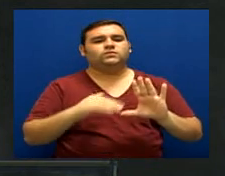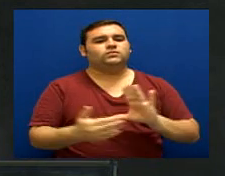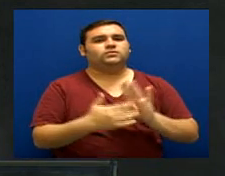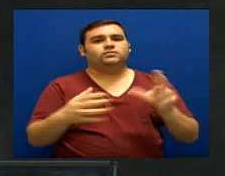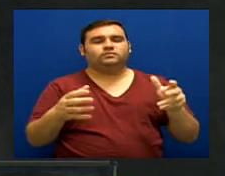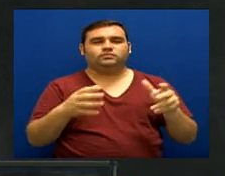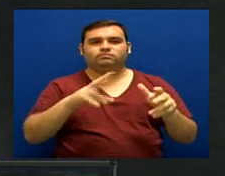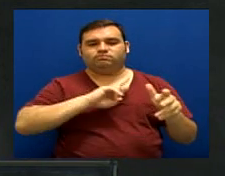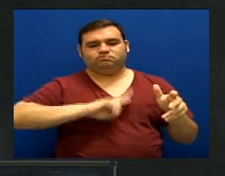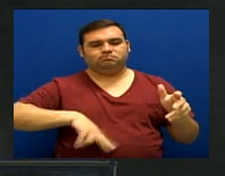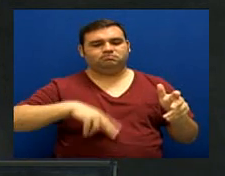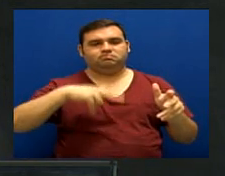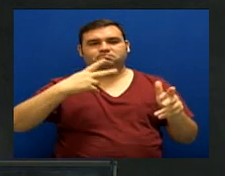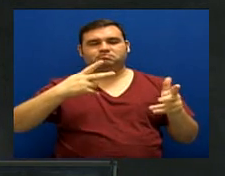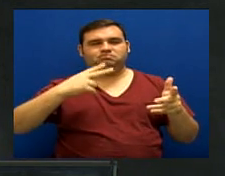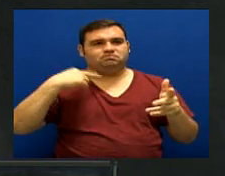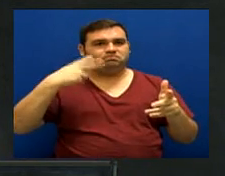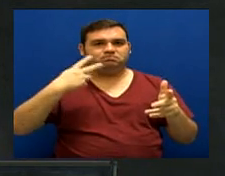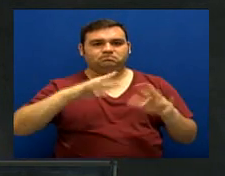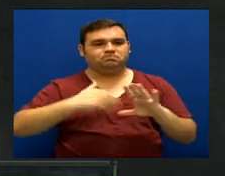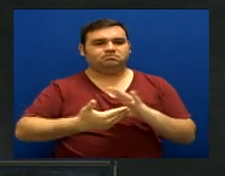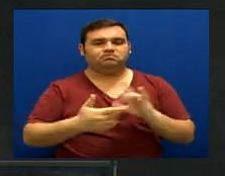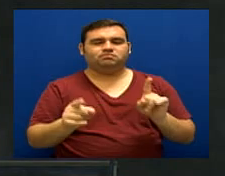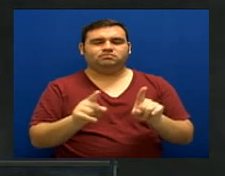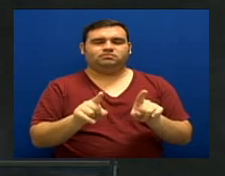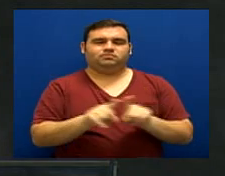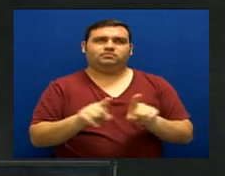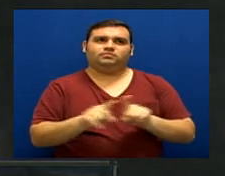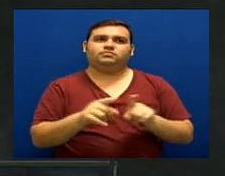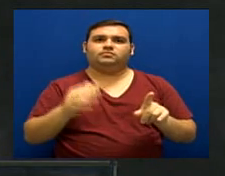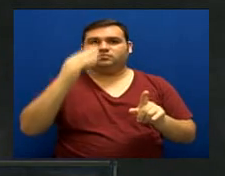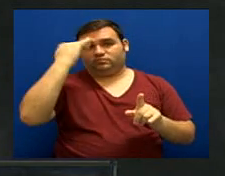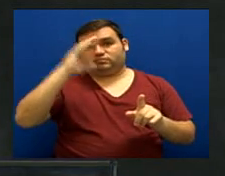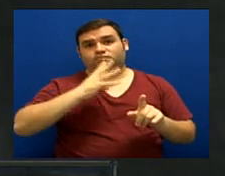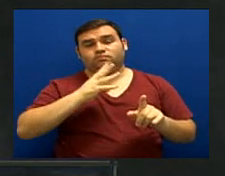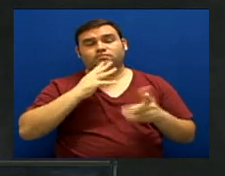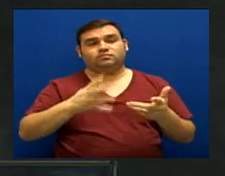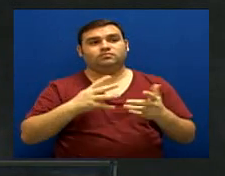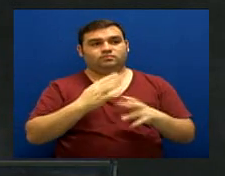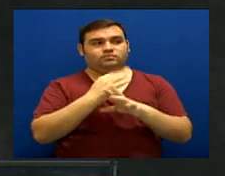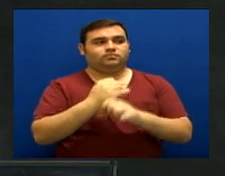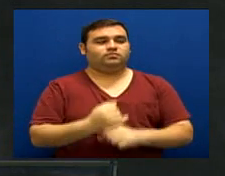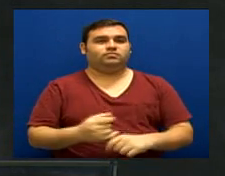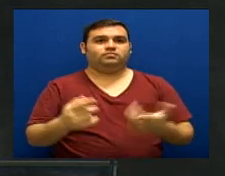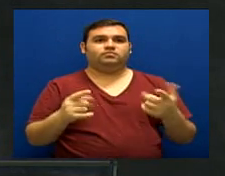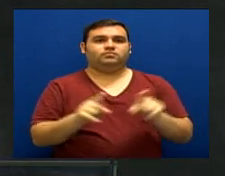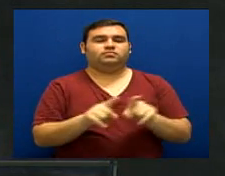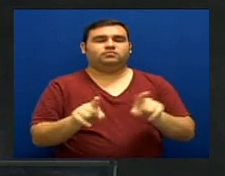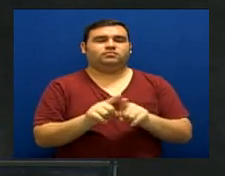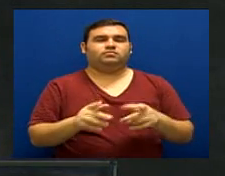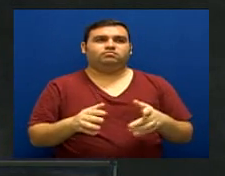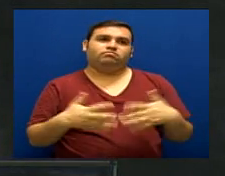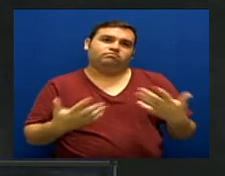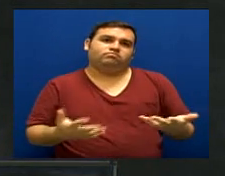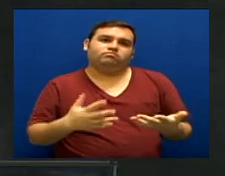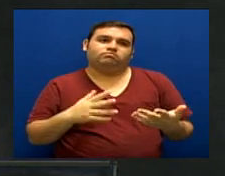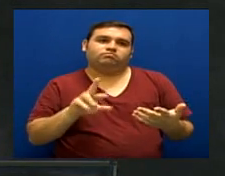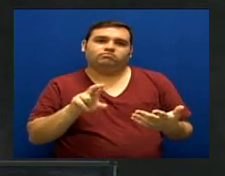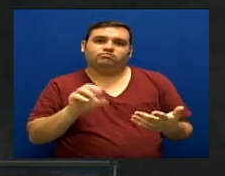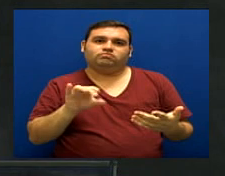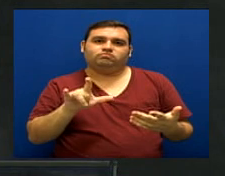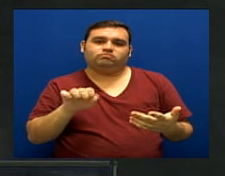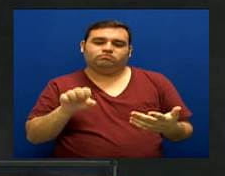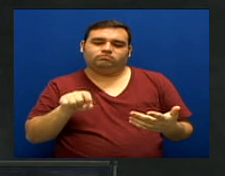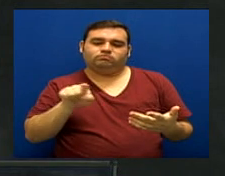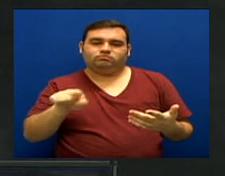vereadores aquelas pessoas aí que queiram é tomar ciência das contas e então se o romance de fato